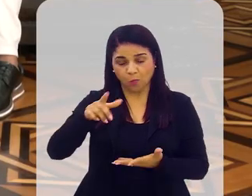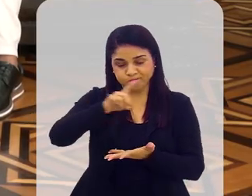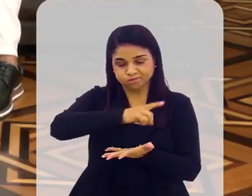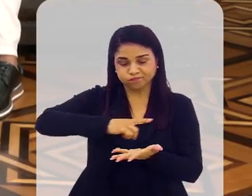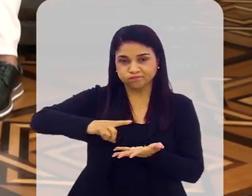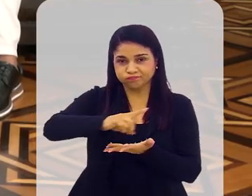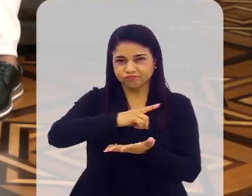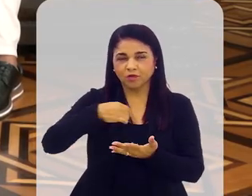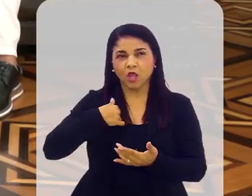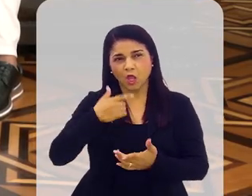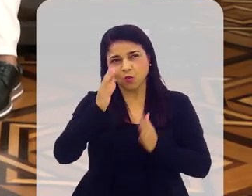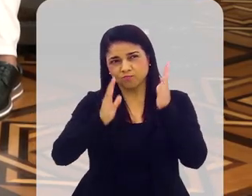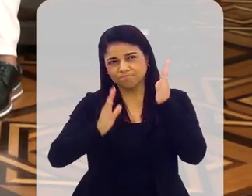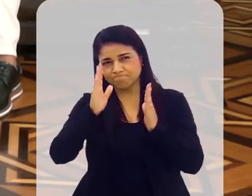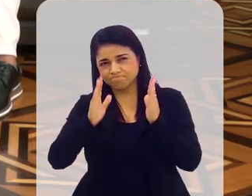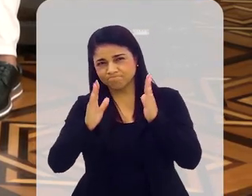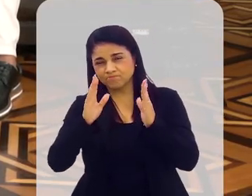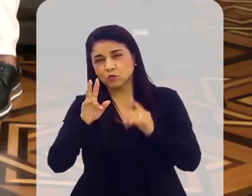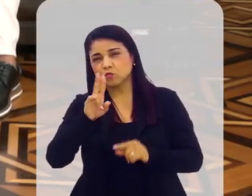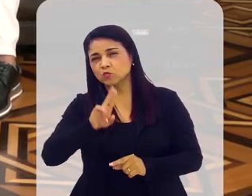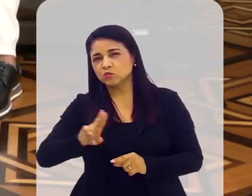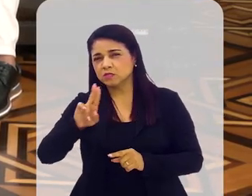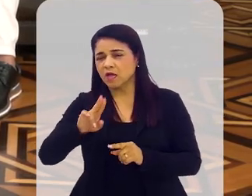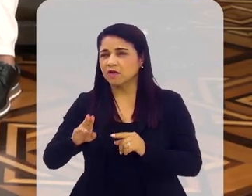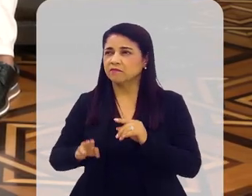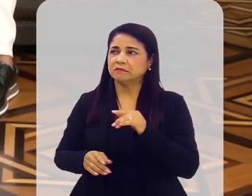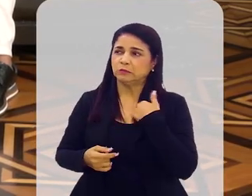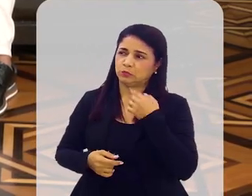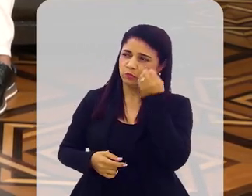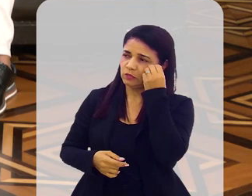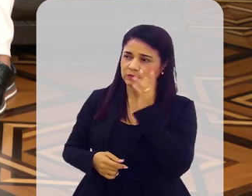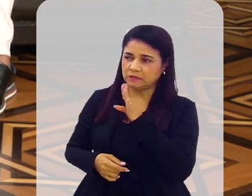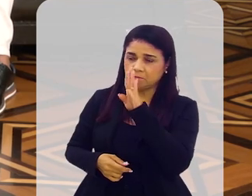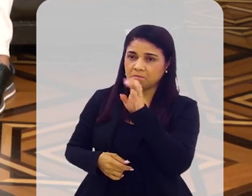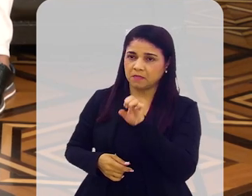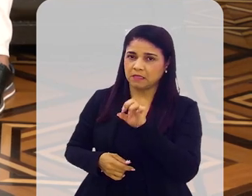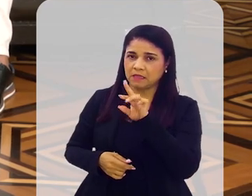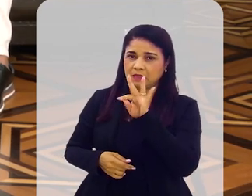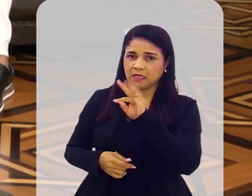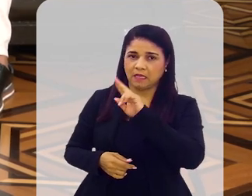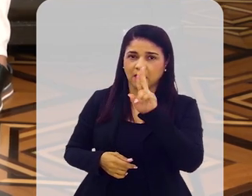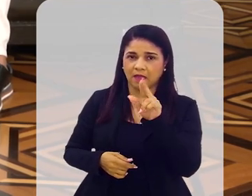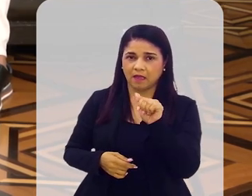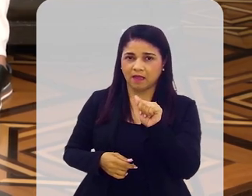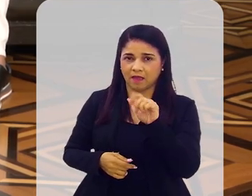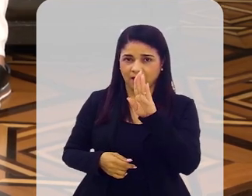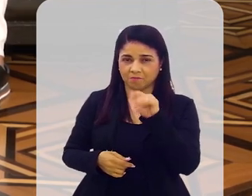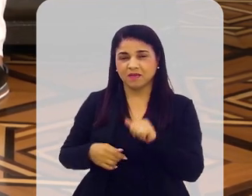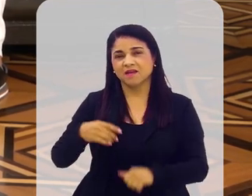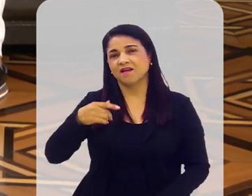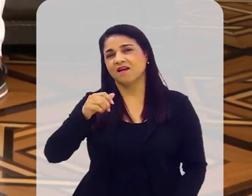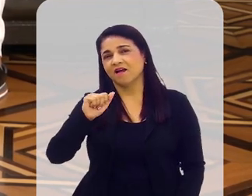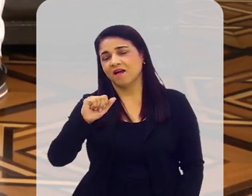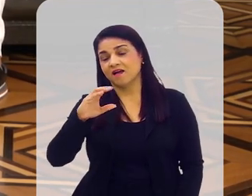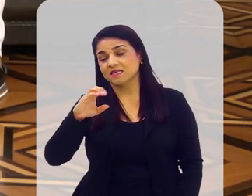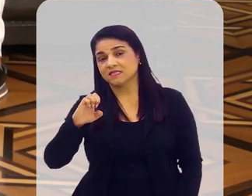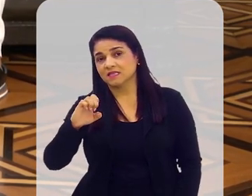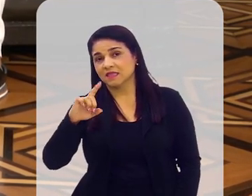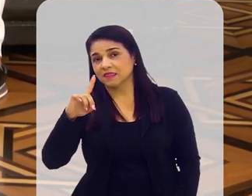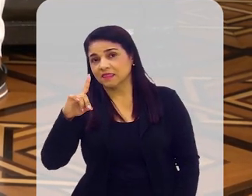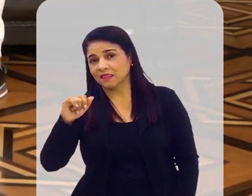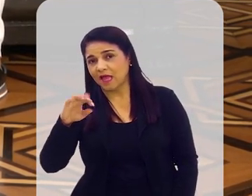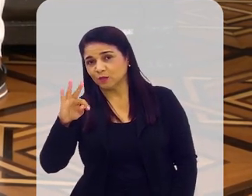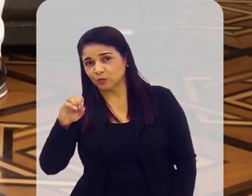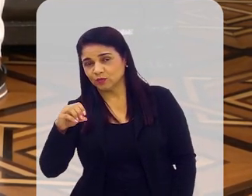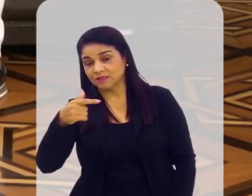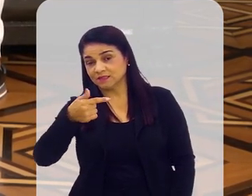época que nós usávamos... Eu não sei se o Beterraba e o Joel vão se lembrar do acetato 75 de